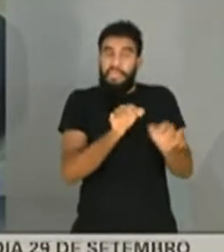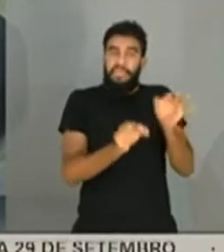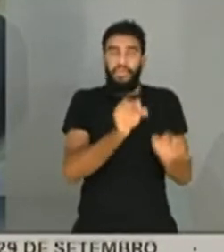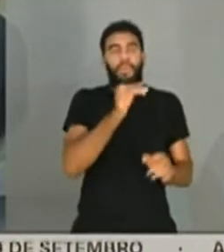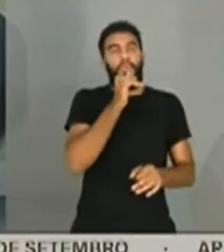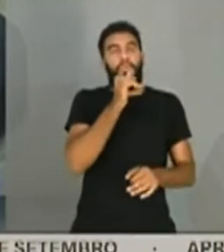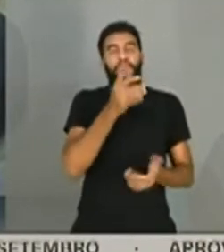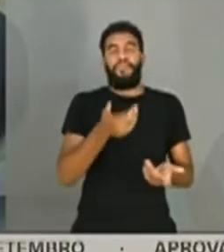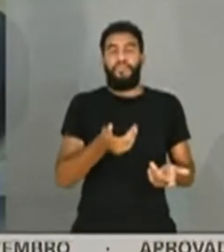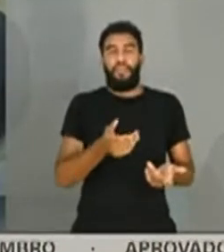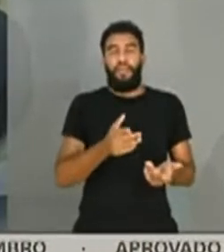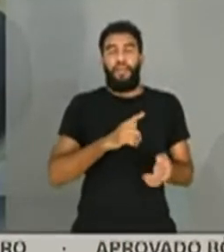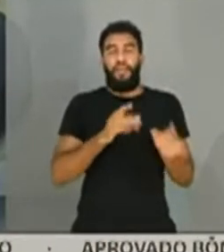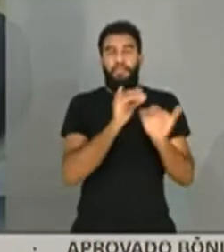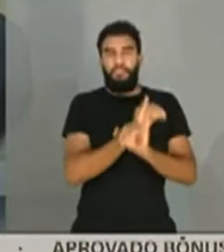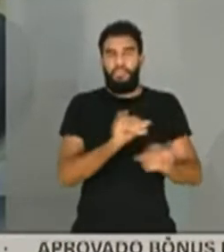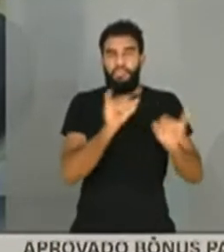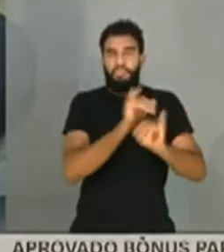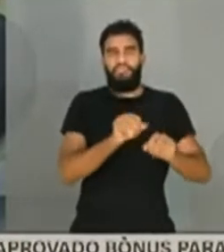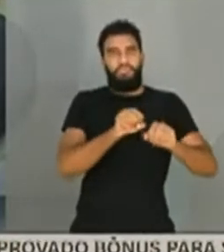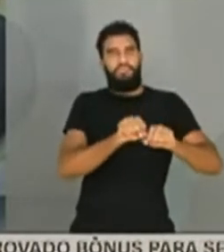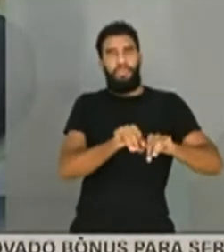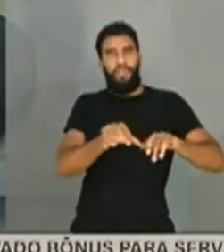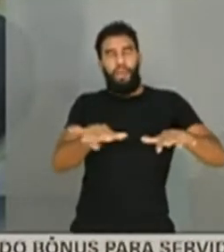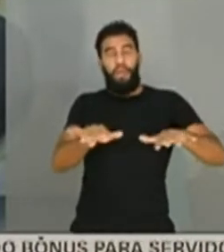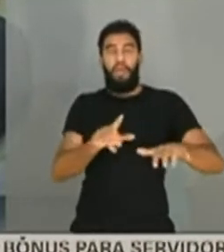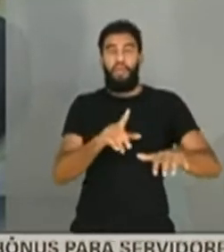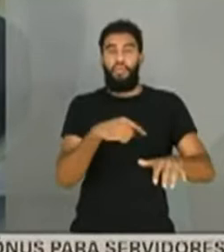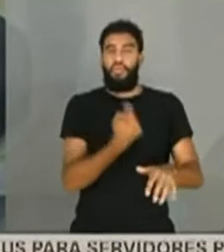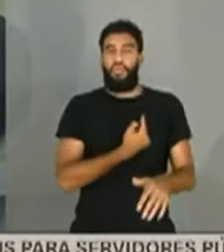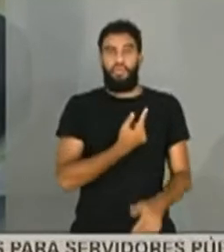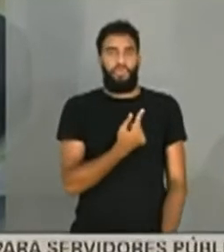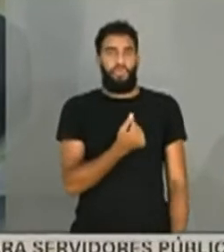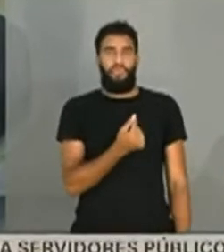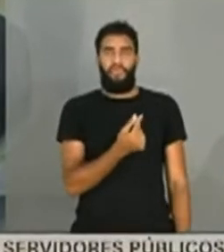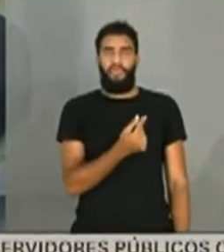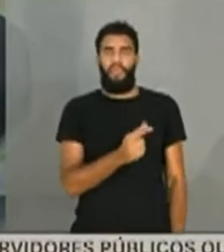seria por audiência e abrangência, a nossa verba seria